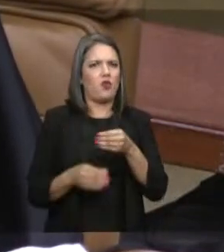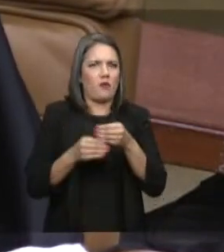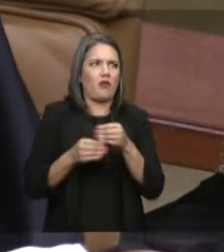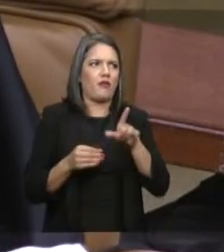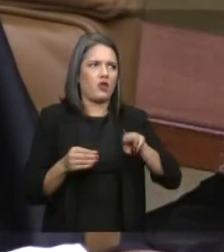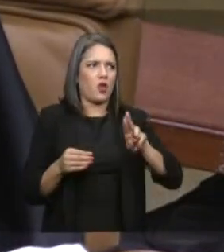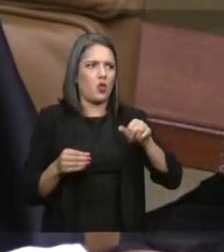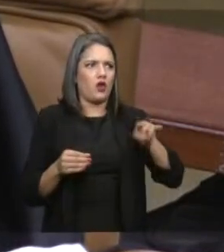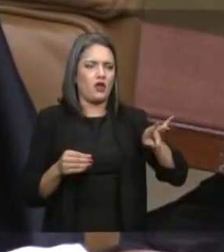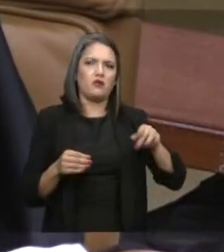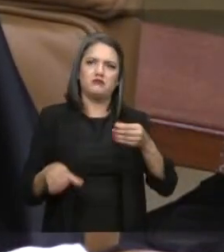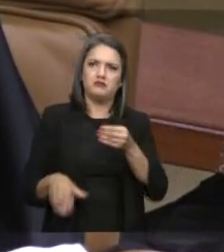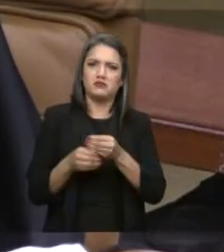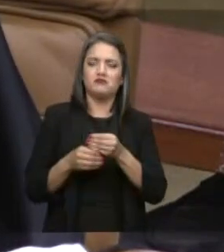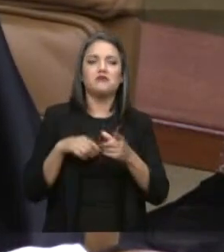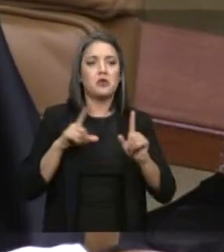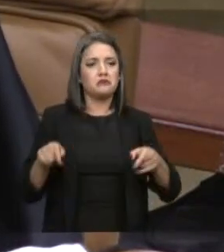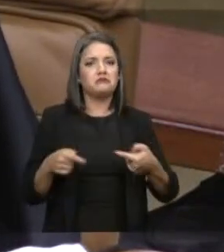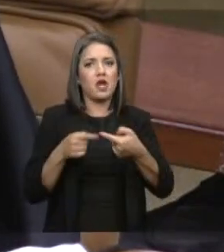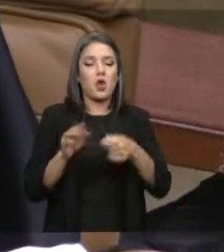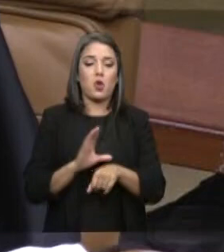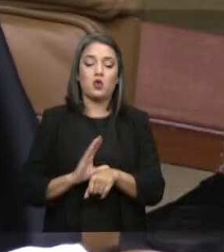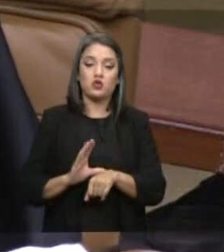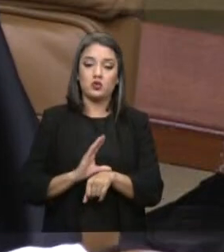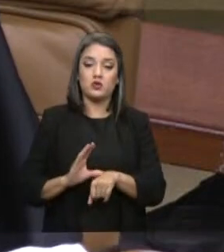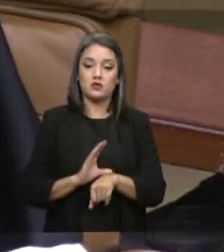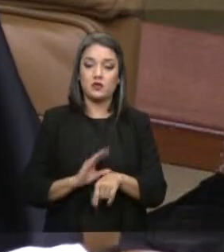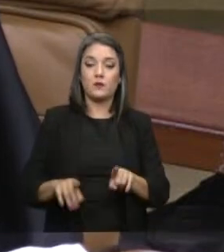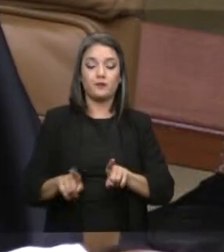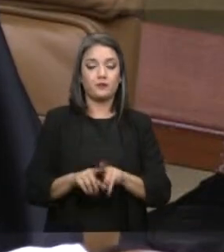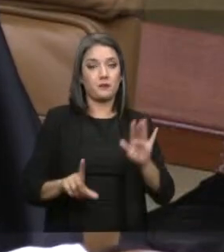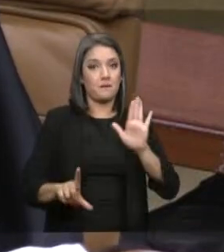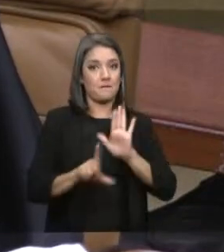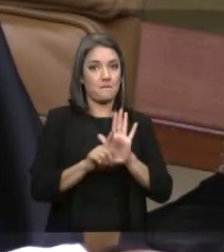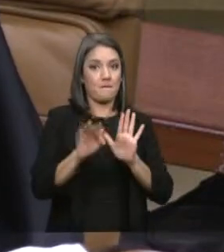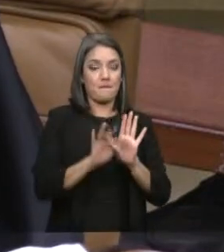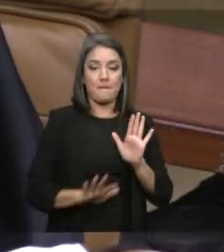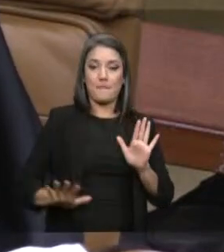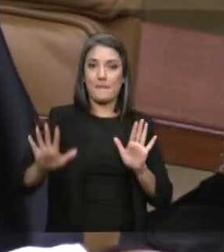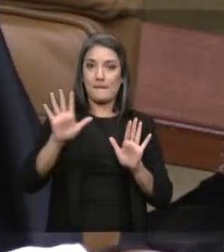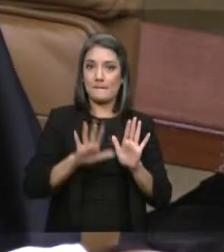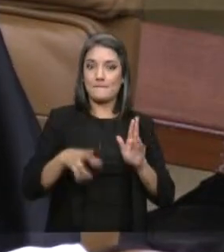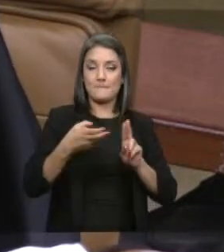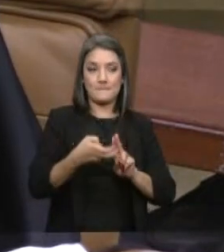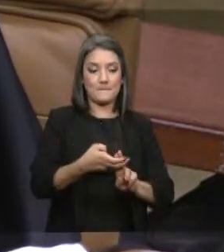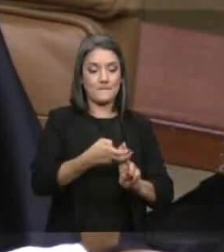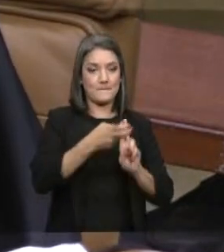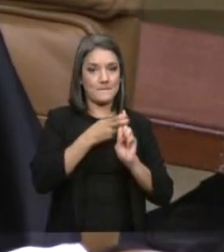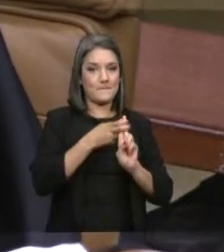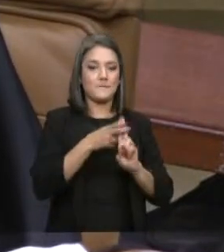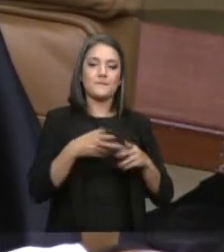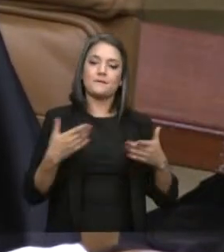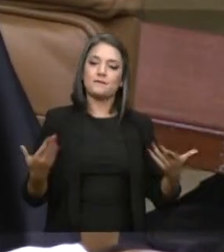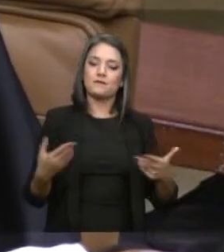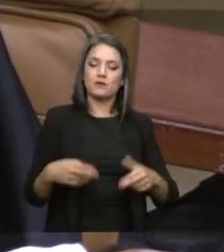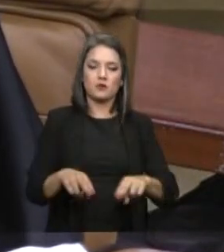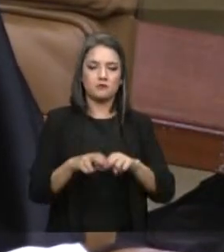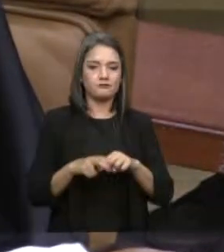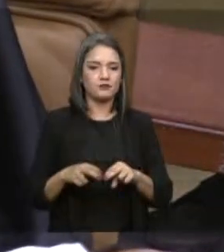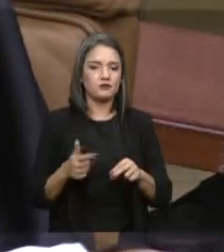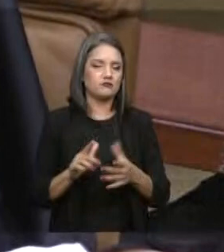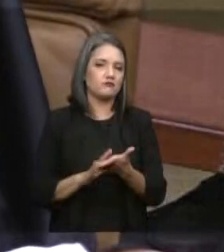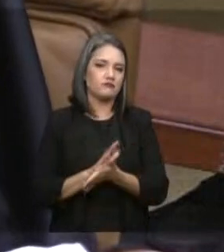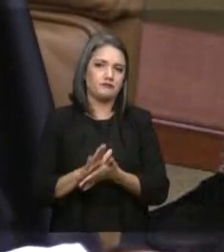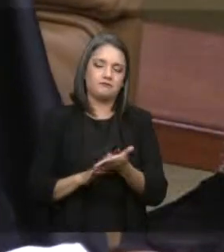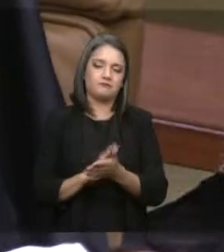inconsonância com a constituição e com a lei federal de regência do SUS e por isso não A